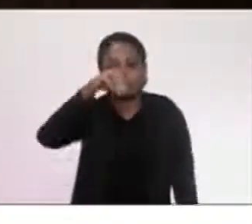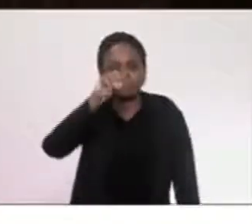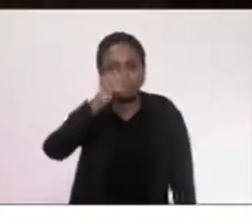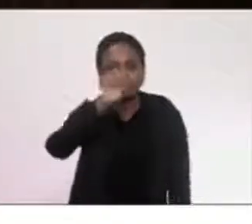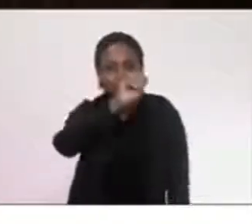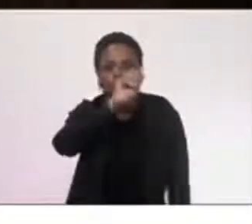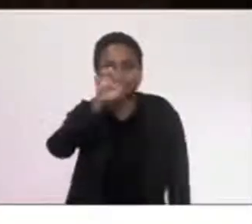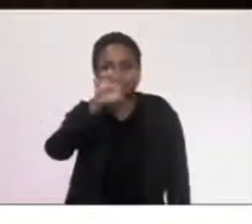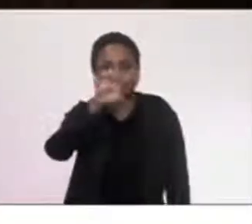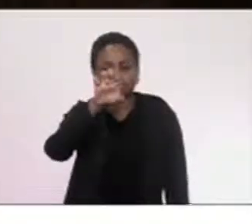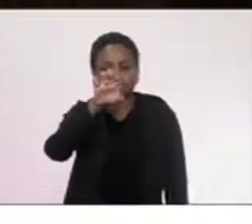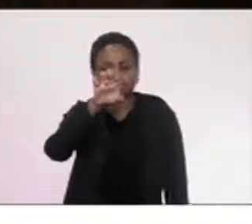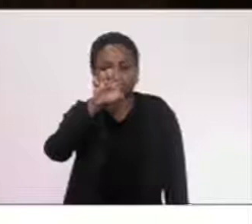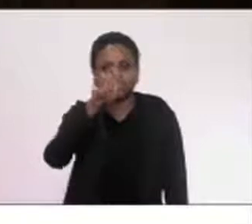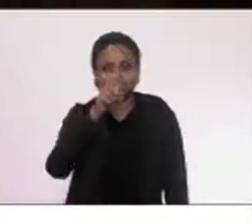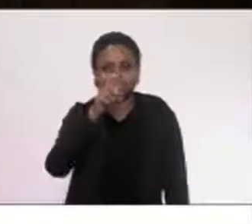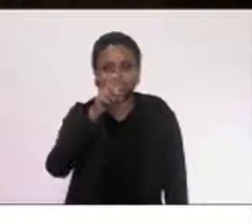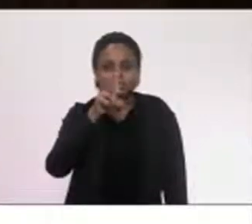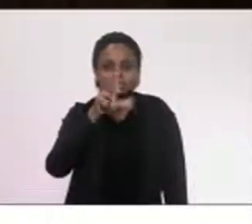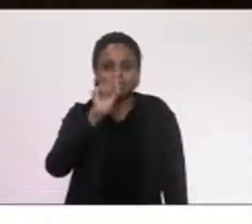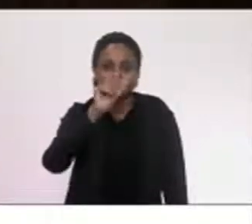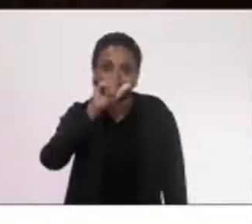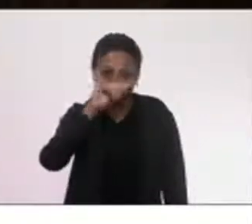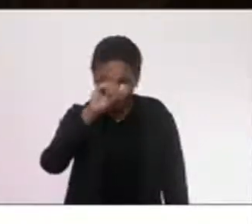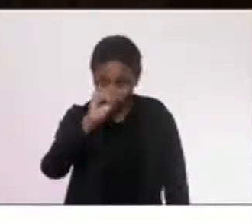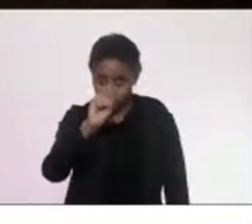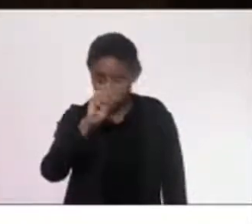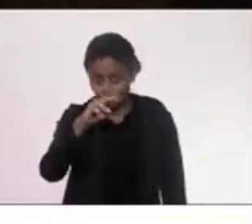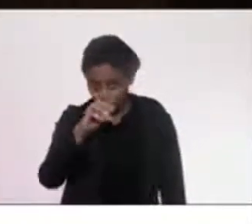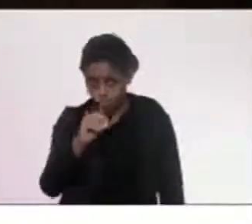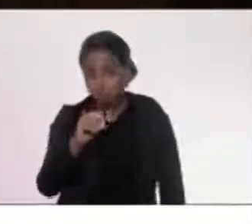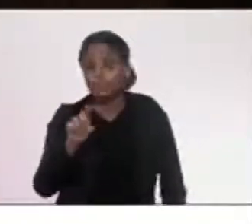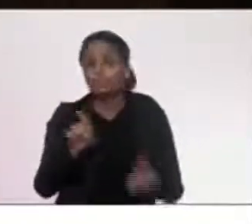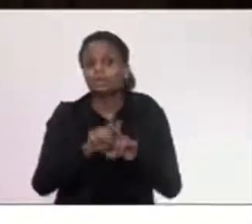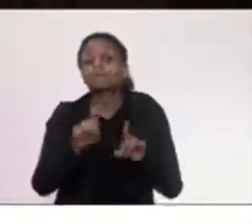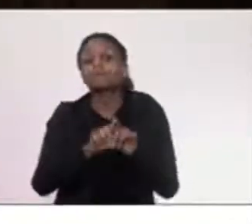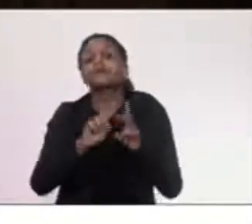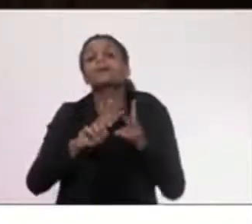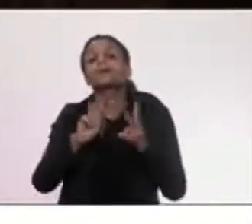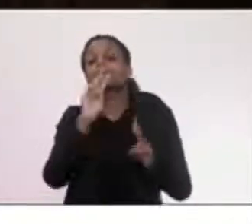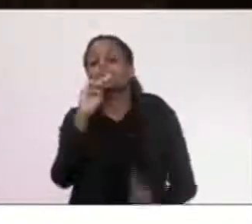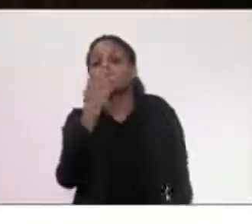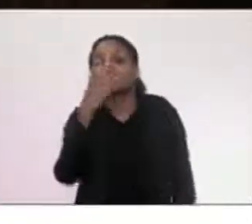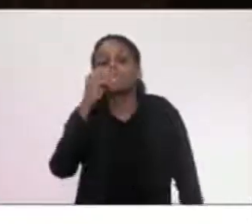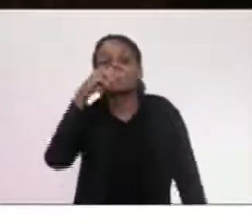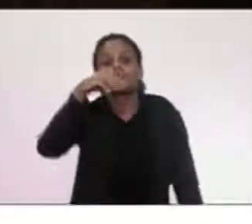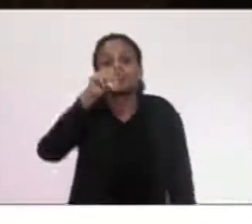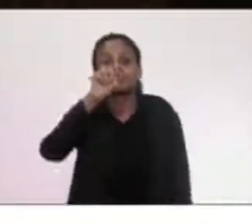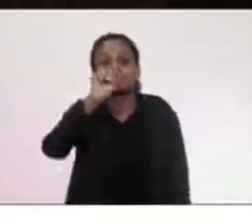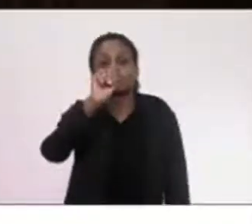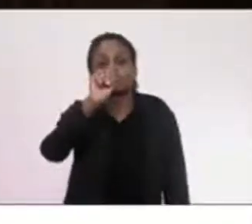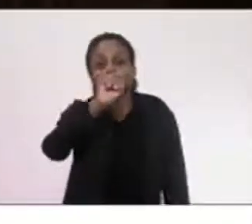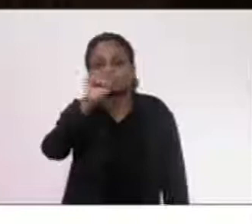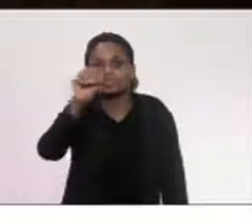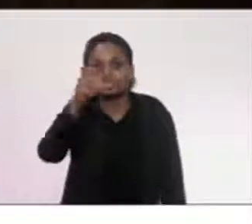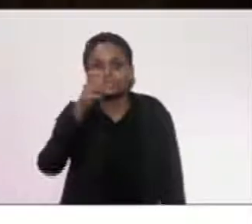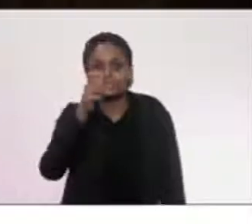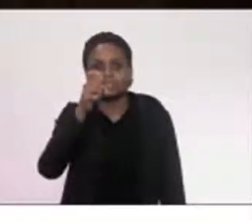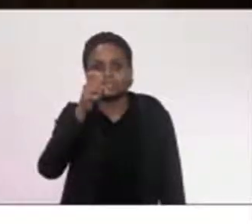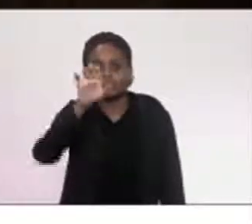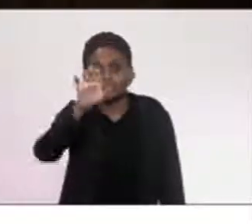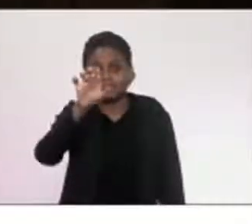ser desconsiderado e homossexualidade foi excluída da classificação estatística internacional